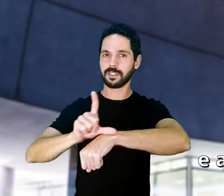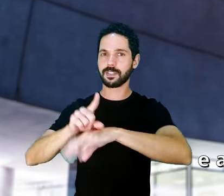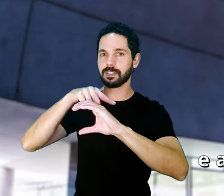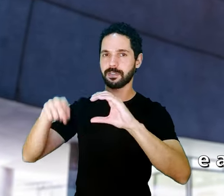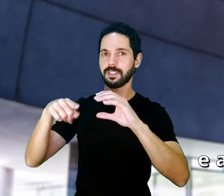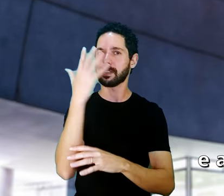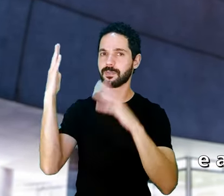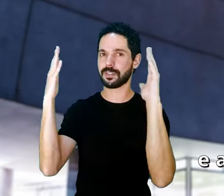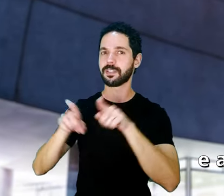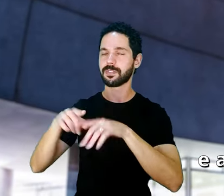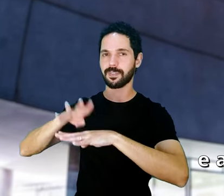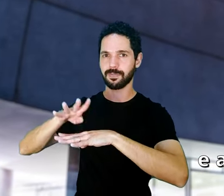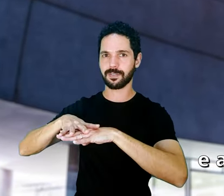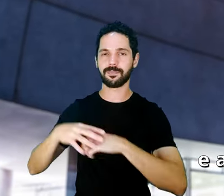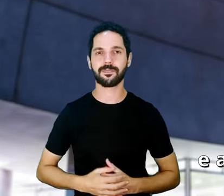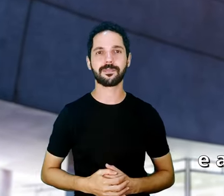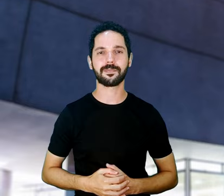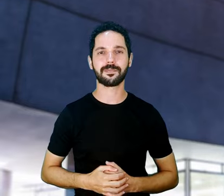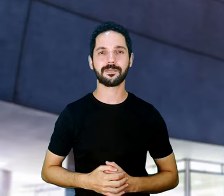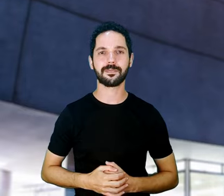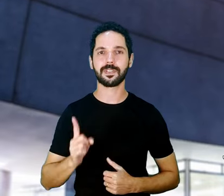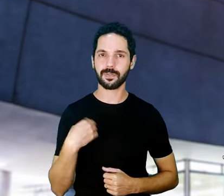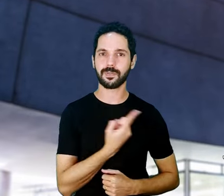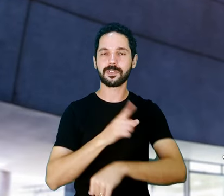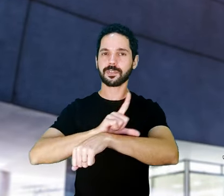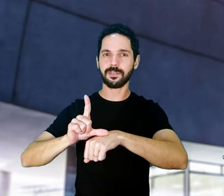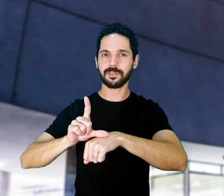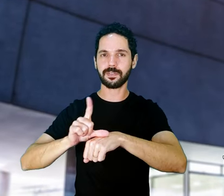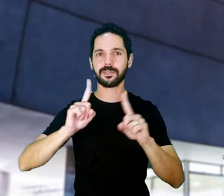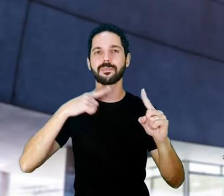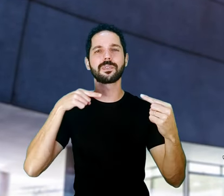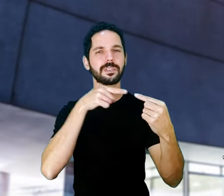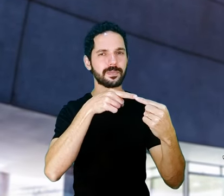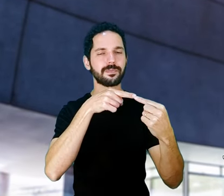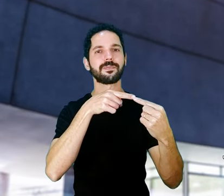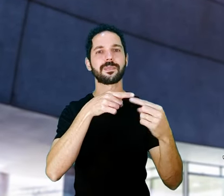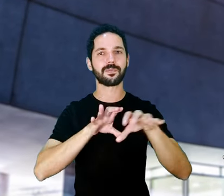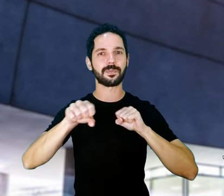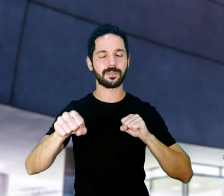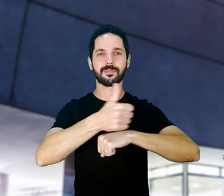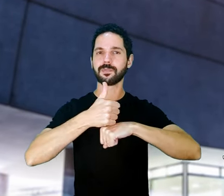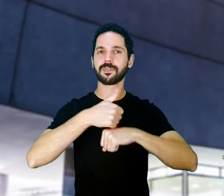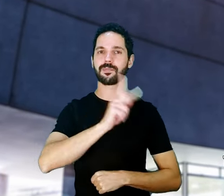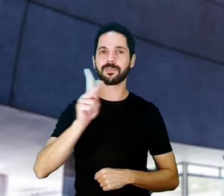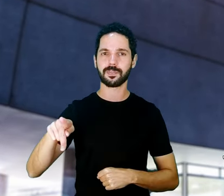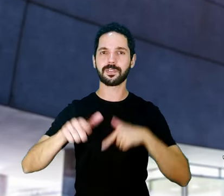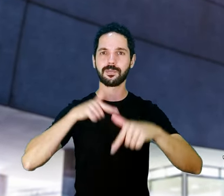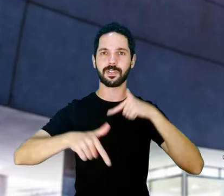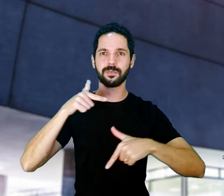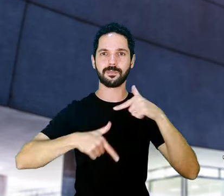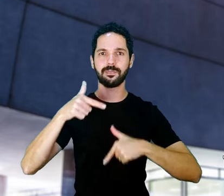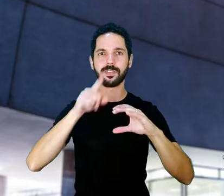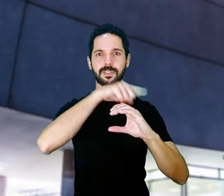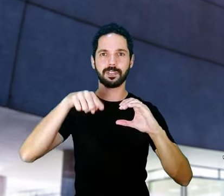a licenciatura em Ciências Naturais e Exatas. A nossa LCNE tem o objetivo de formar professores